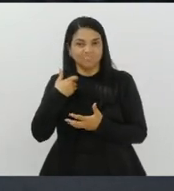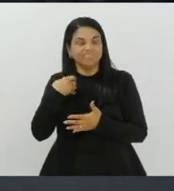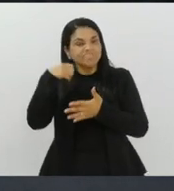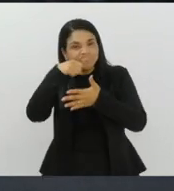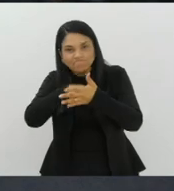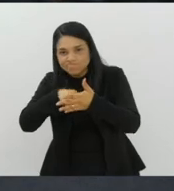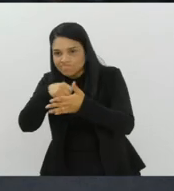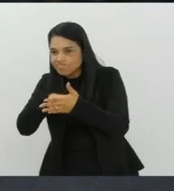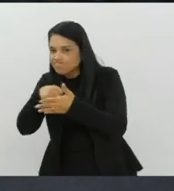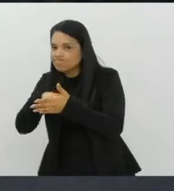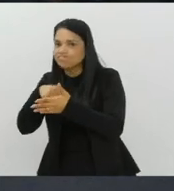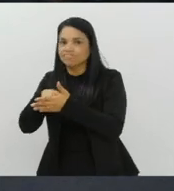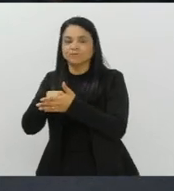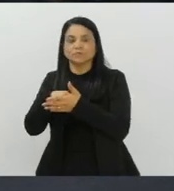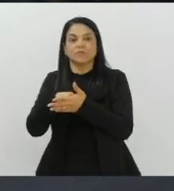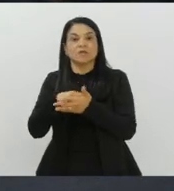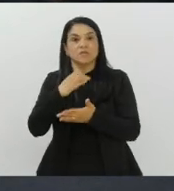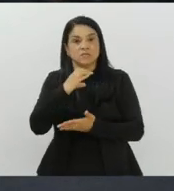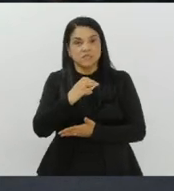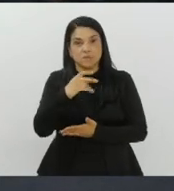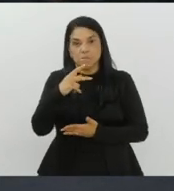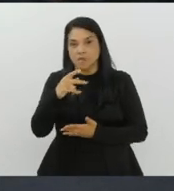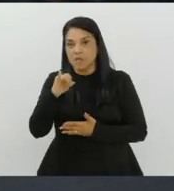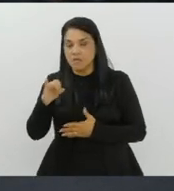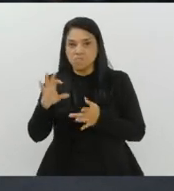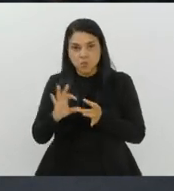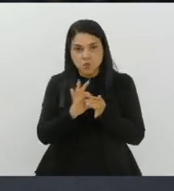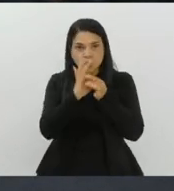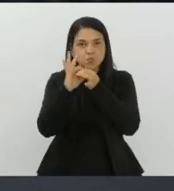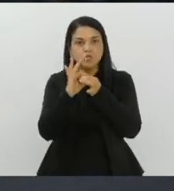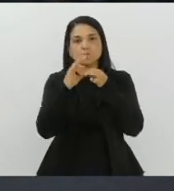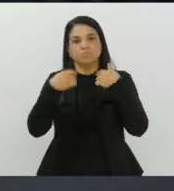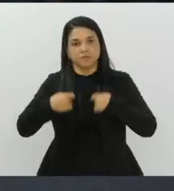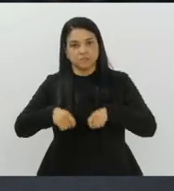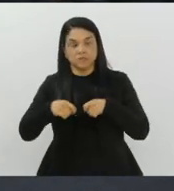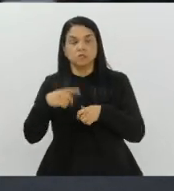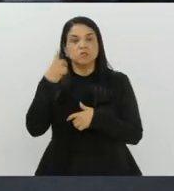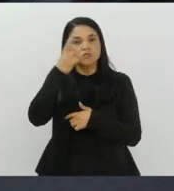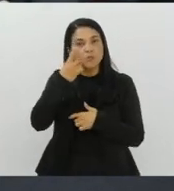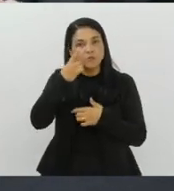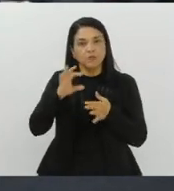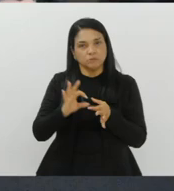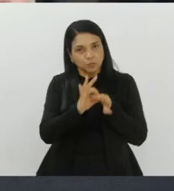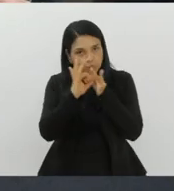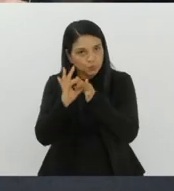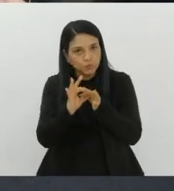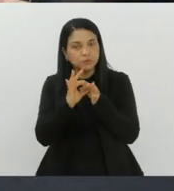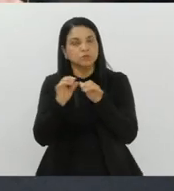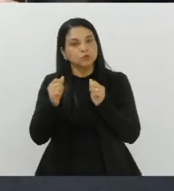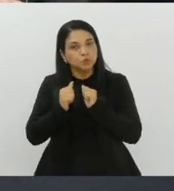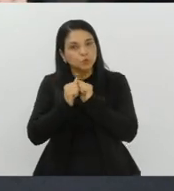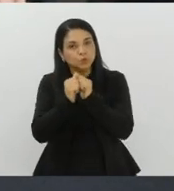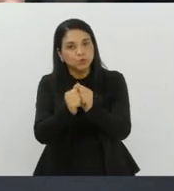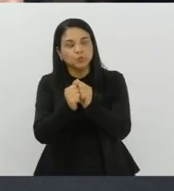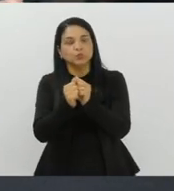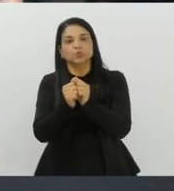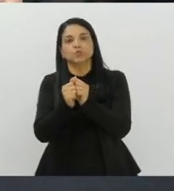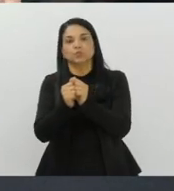luta, mas a CPI tem que permanecer unida, os deputados têm que permanecer unidos, junto